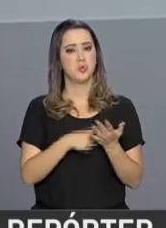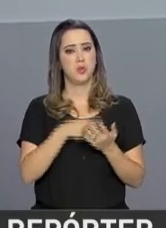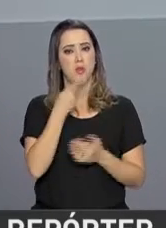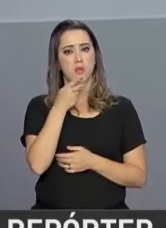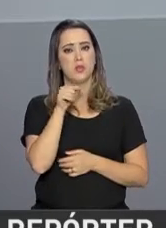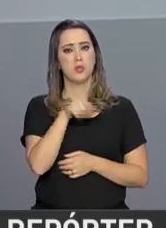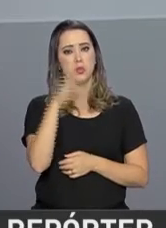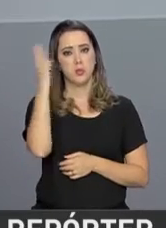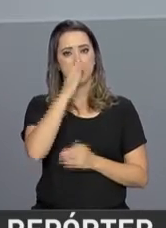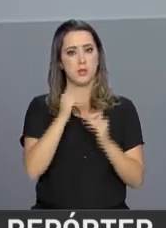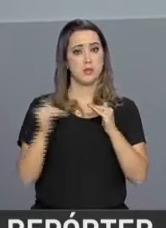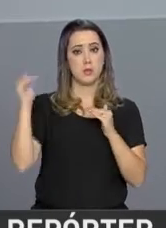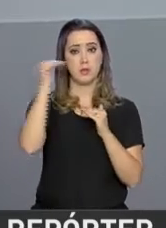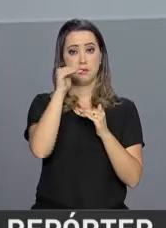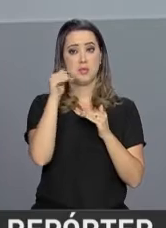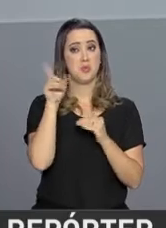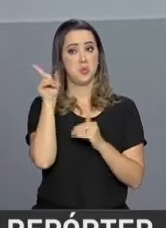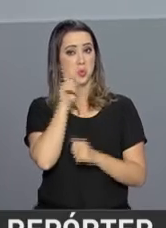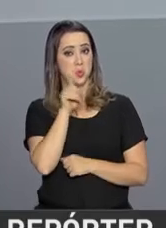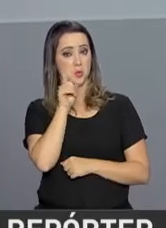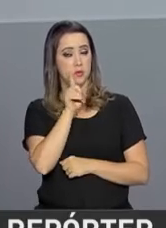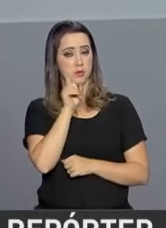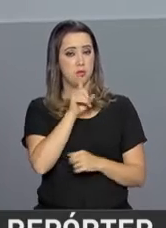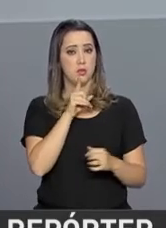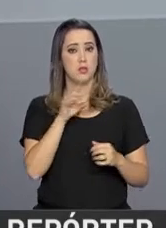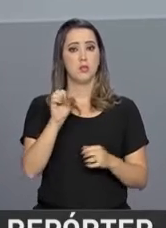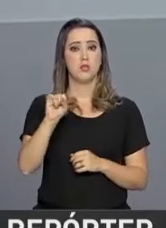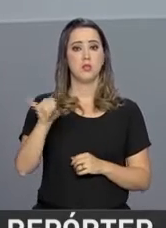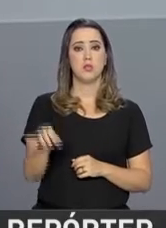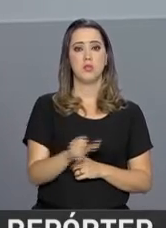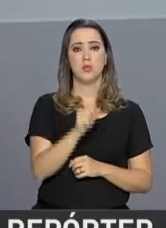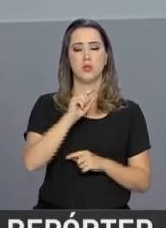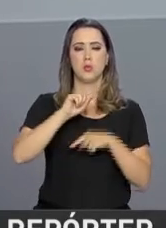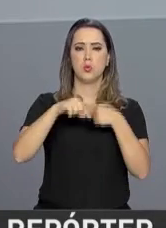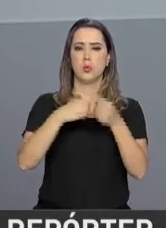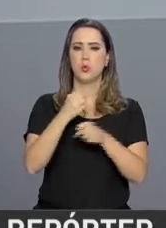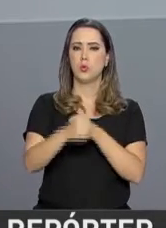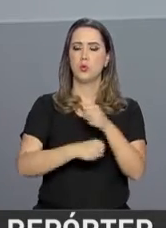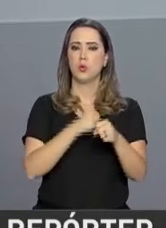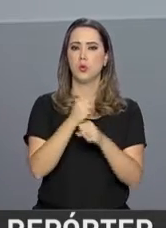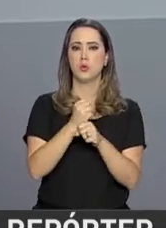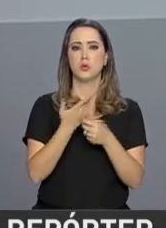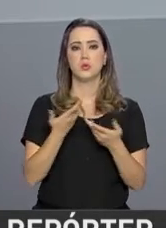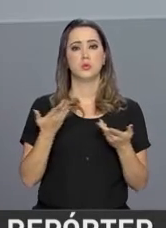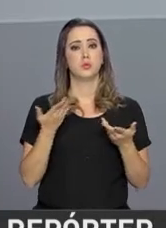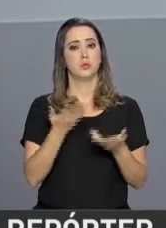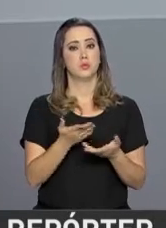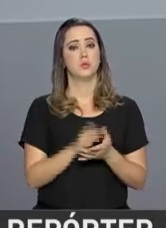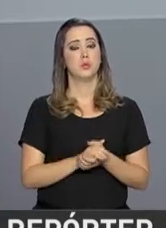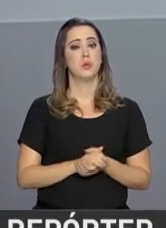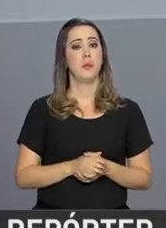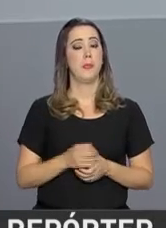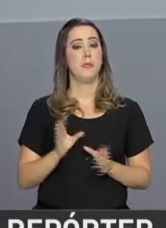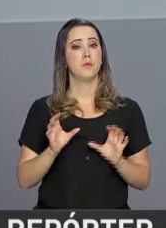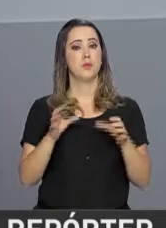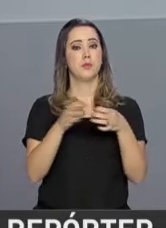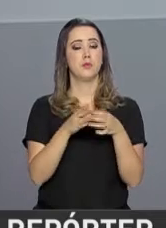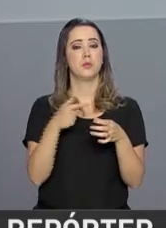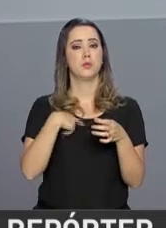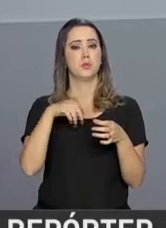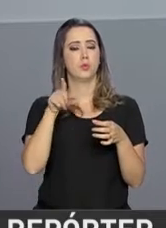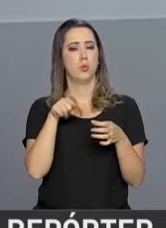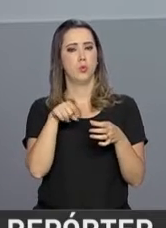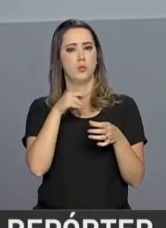que o brasil passa a liderar a produção mundial de soja a partir da próxima safra desbancando os estados unidos para o órgão o brasil